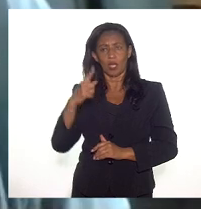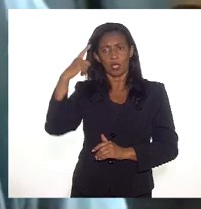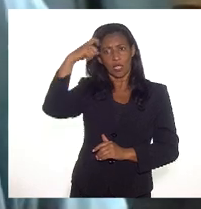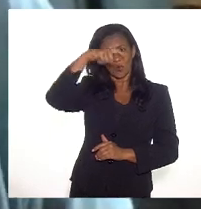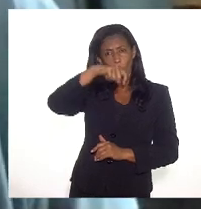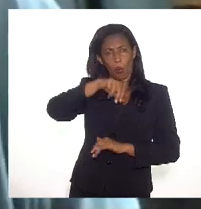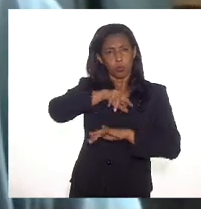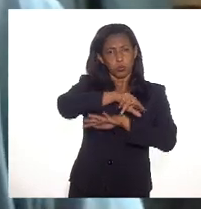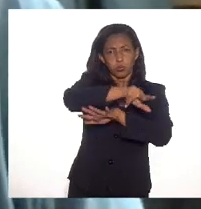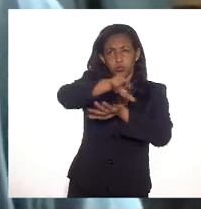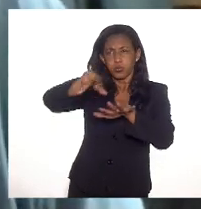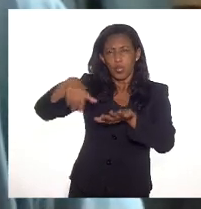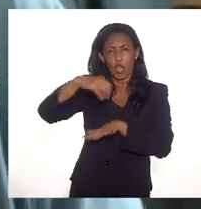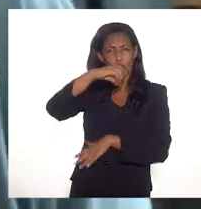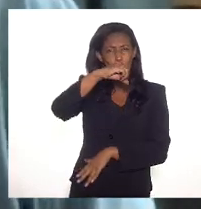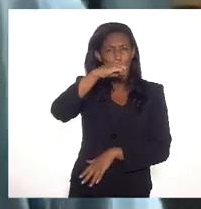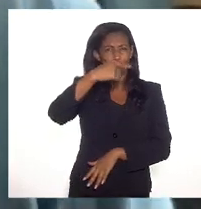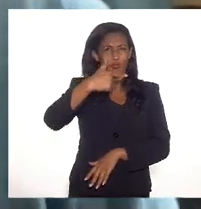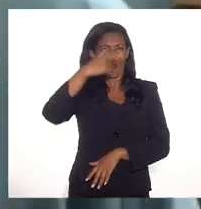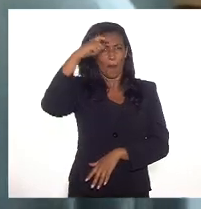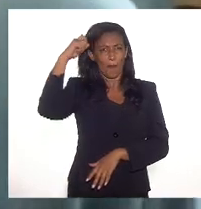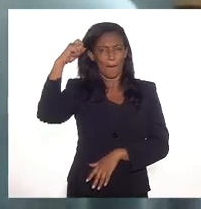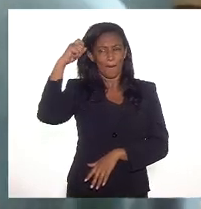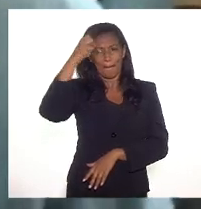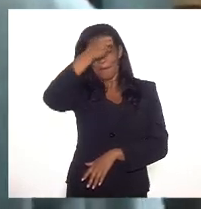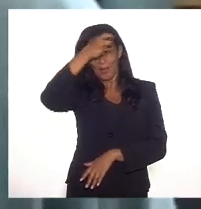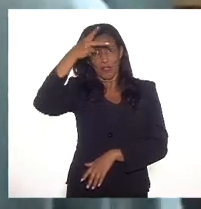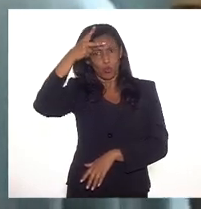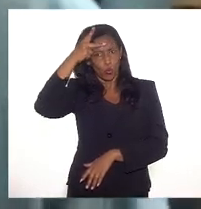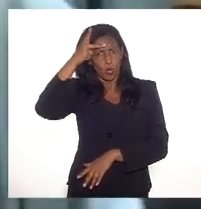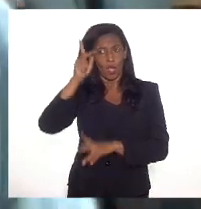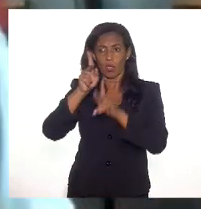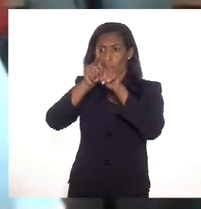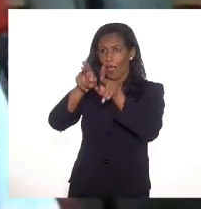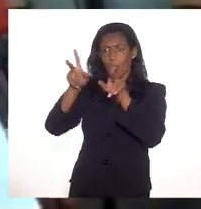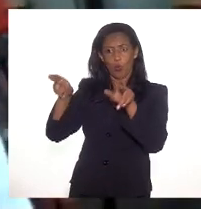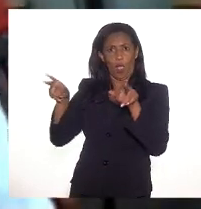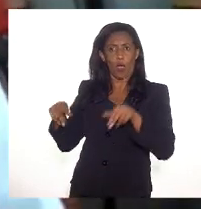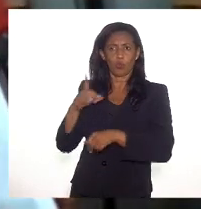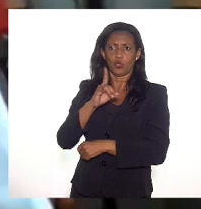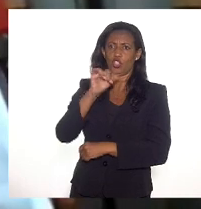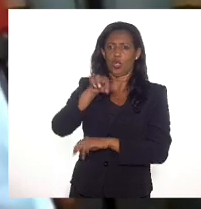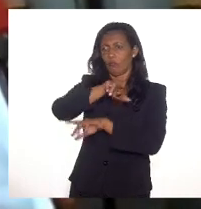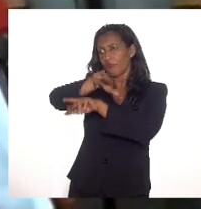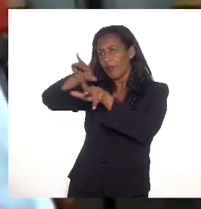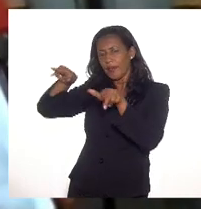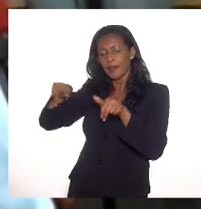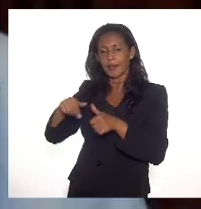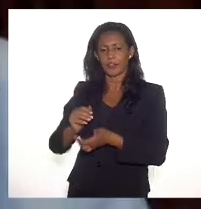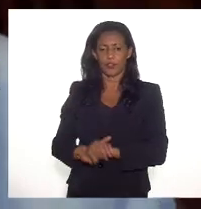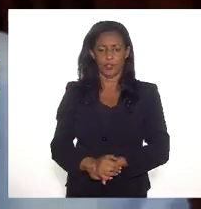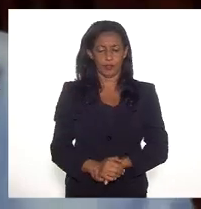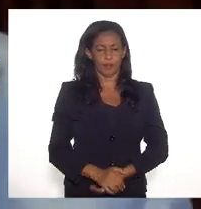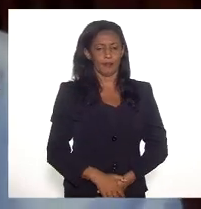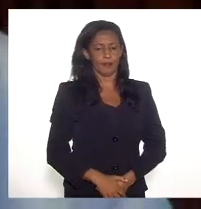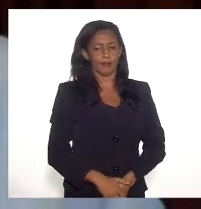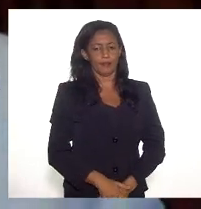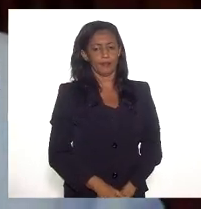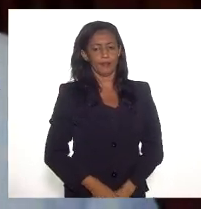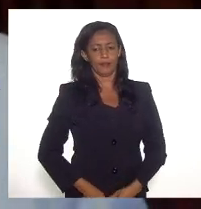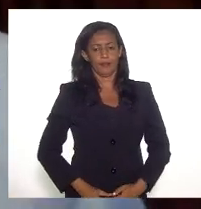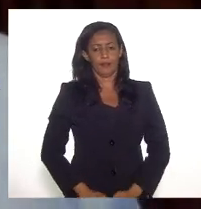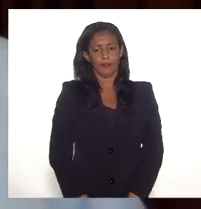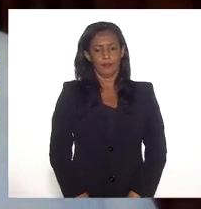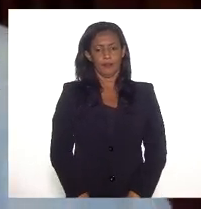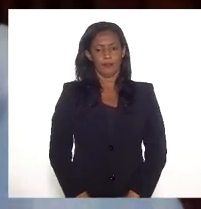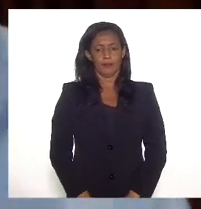são vários municípios, eles não fazem no mesmo dia. Era só isso. Acolhido a emenda. Vamos em